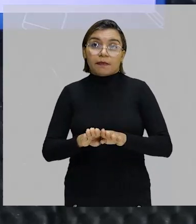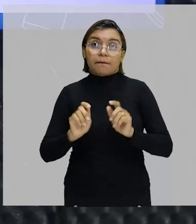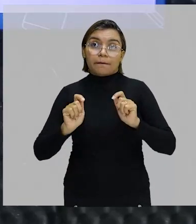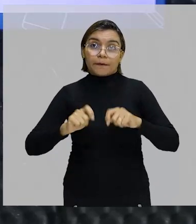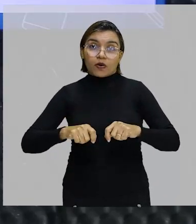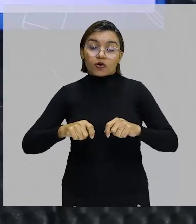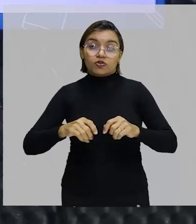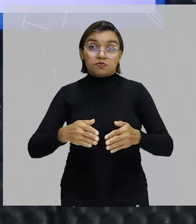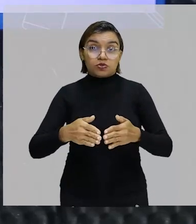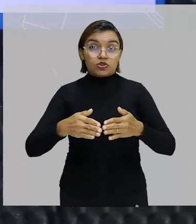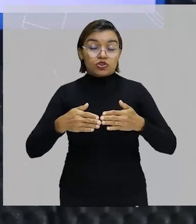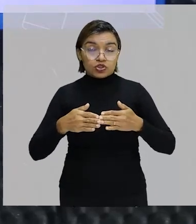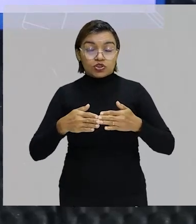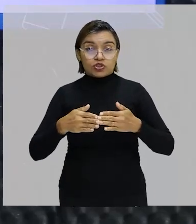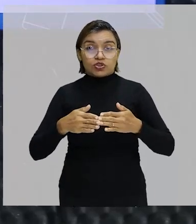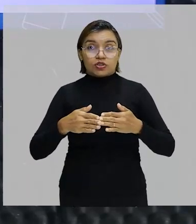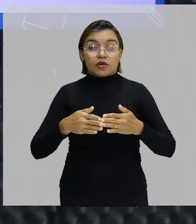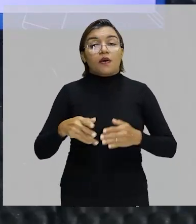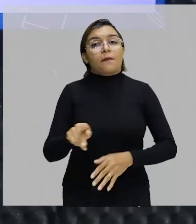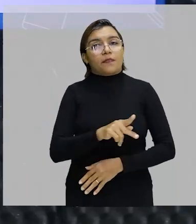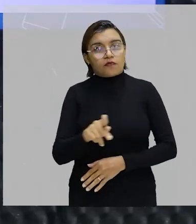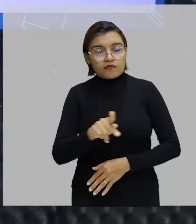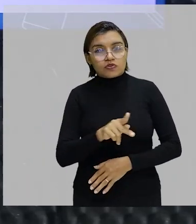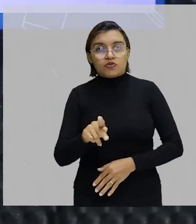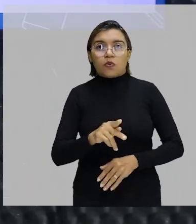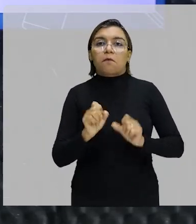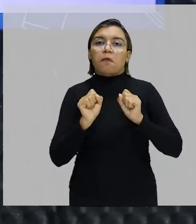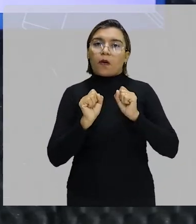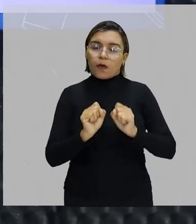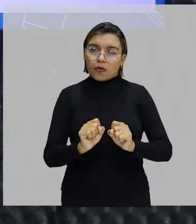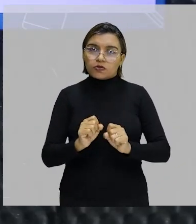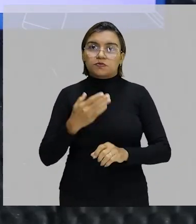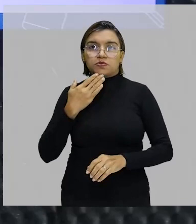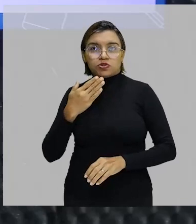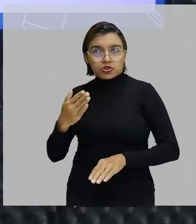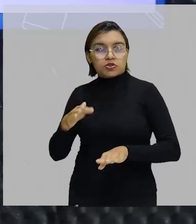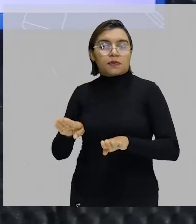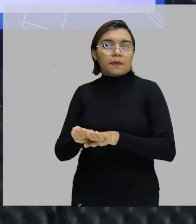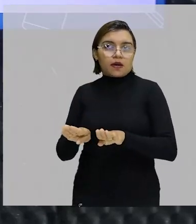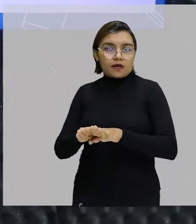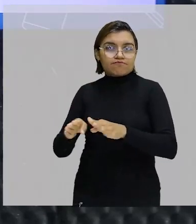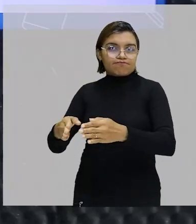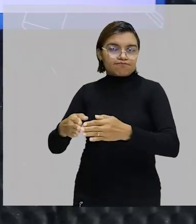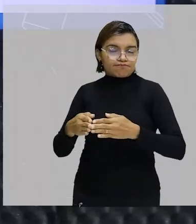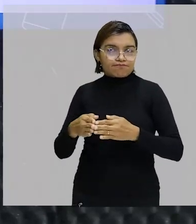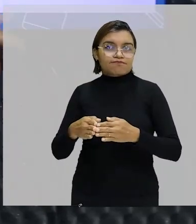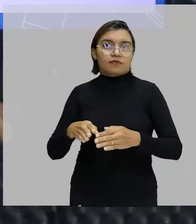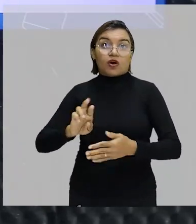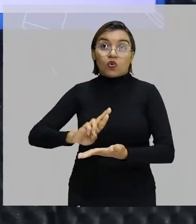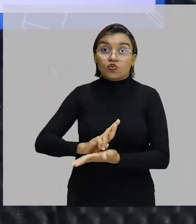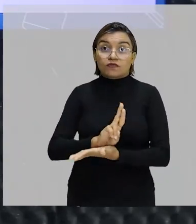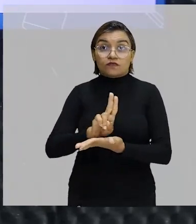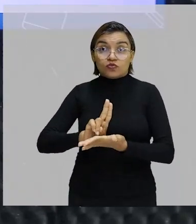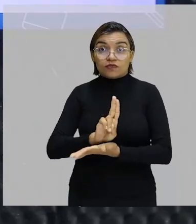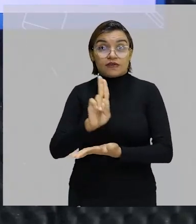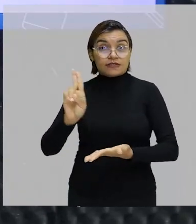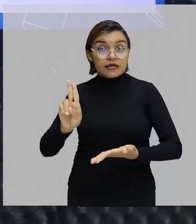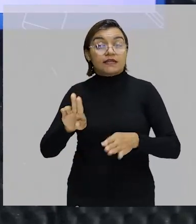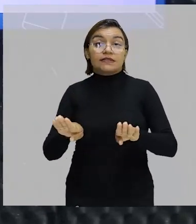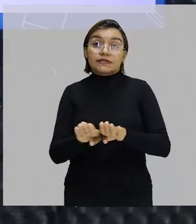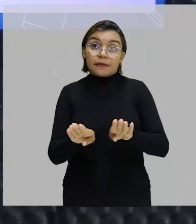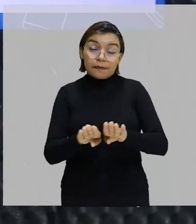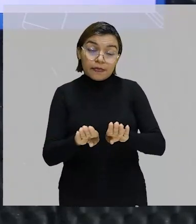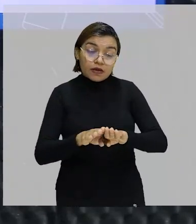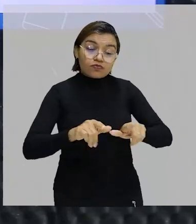solicitada pelo professor da escola. O professor pode pedir para você fazer um requerimento, universidade, ou mesmo no trabalho.